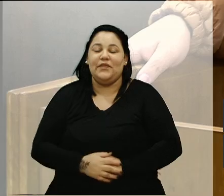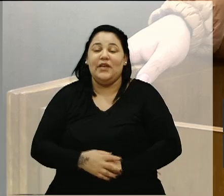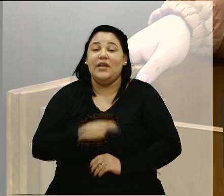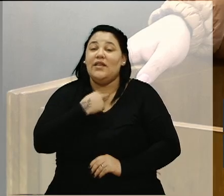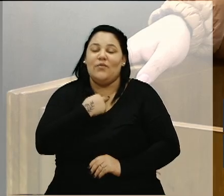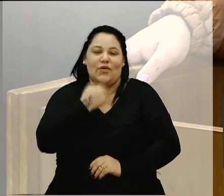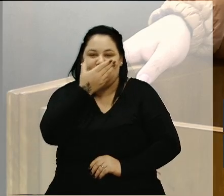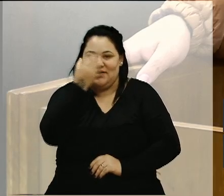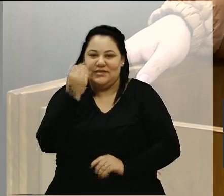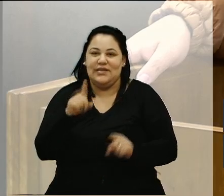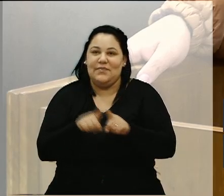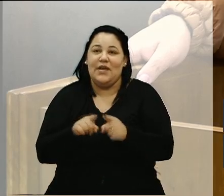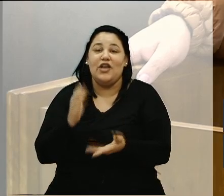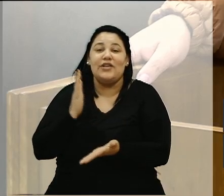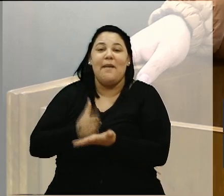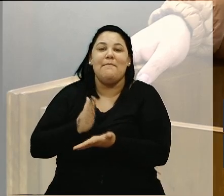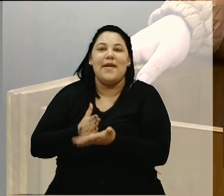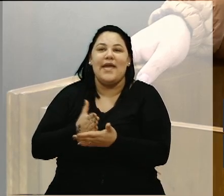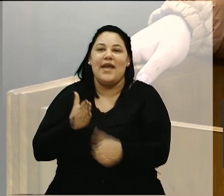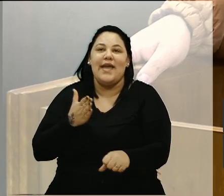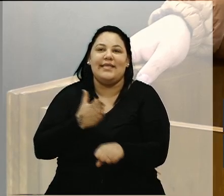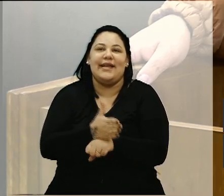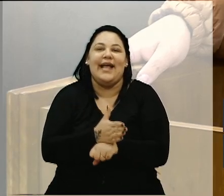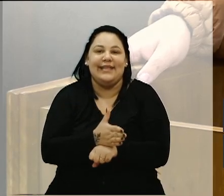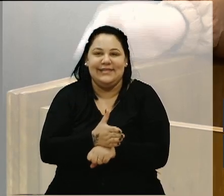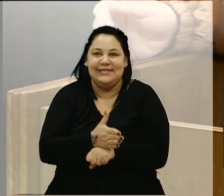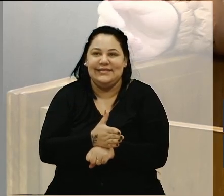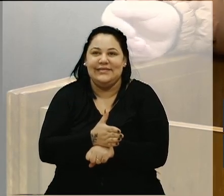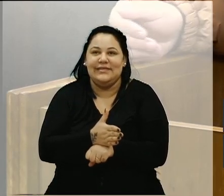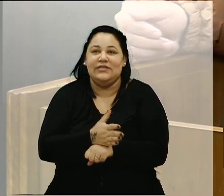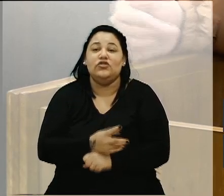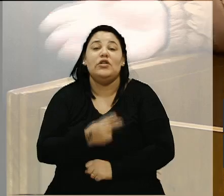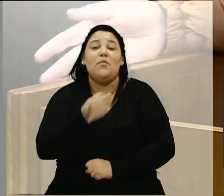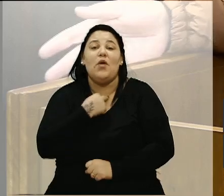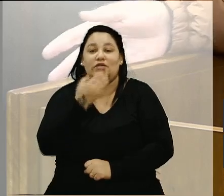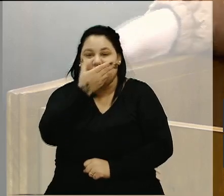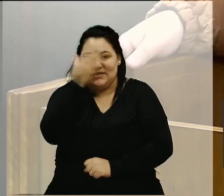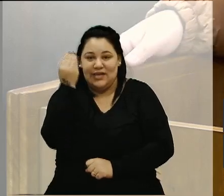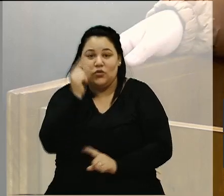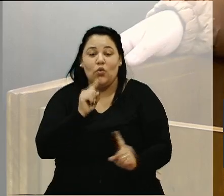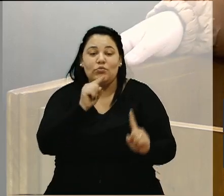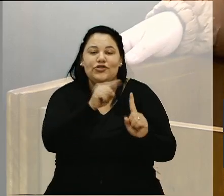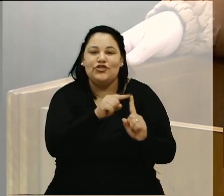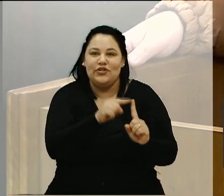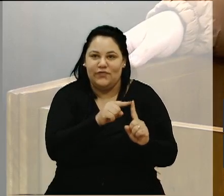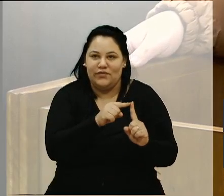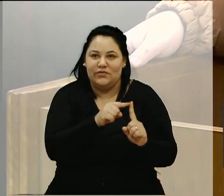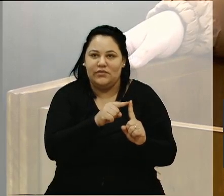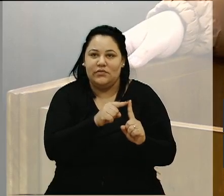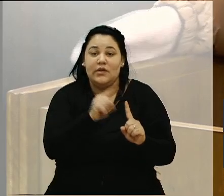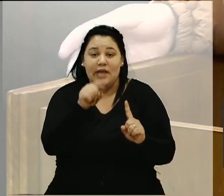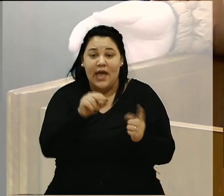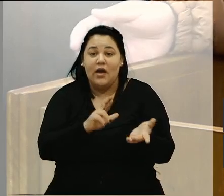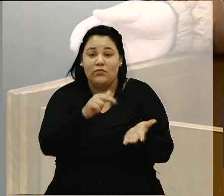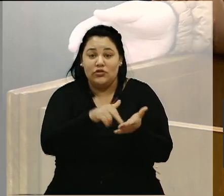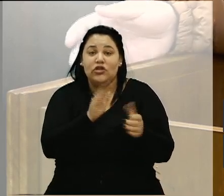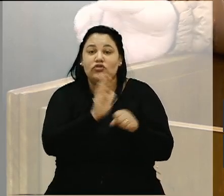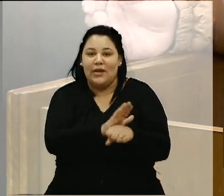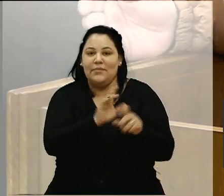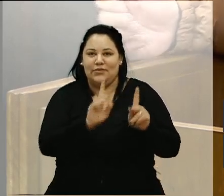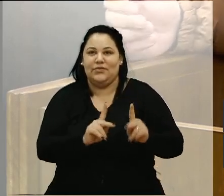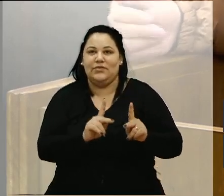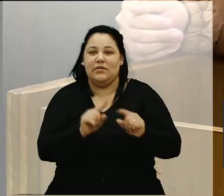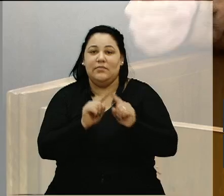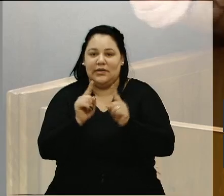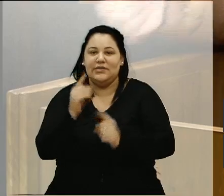a meia entrada ela tem que ser o fim, mas a gente não pode esquecer do propósito, né? Que realmente é ajudar pessoas, mas acaba que a gente sabe que